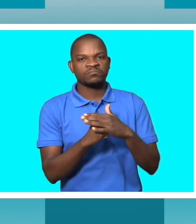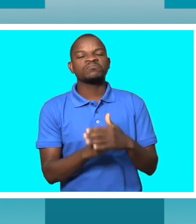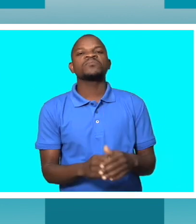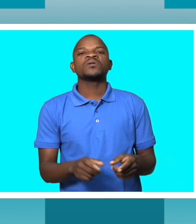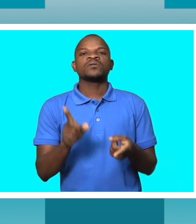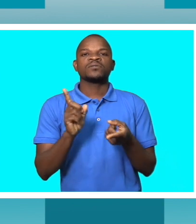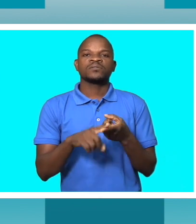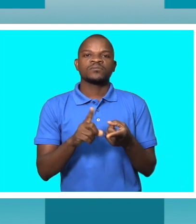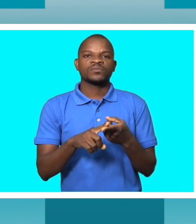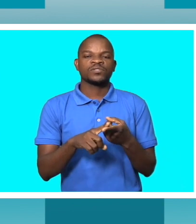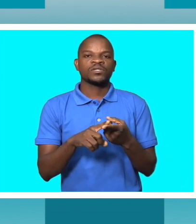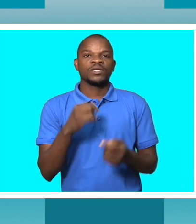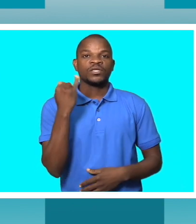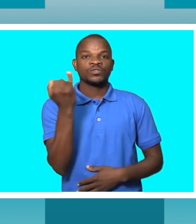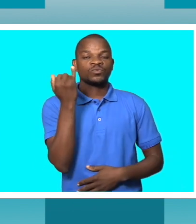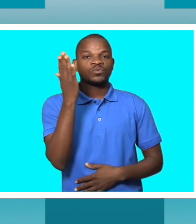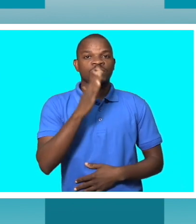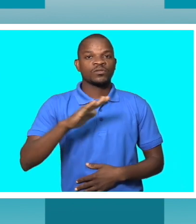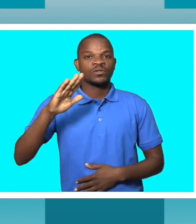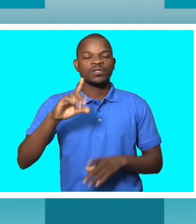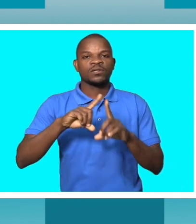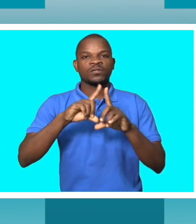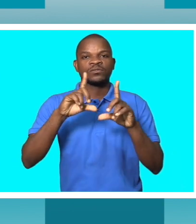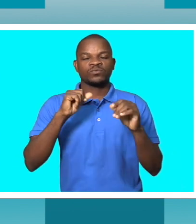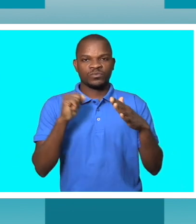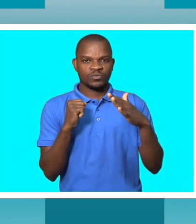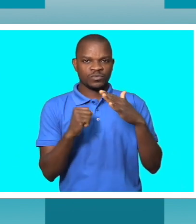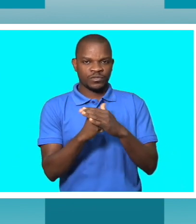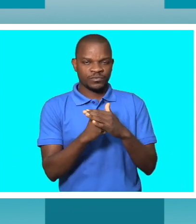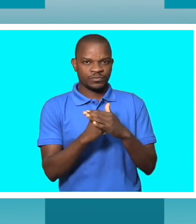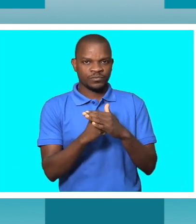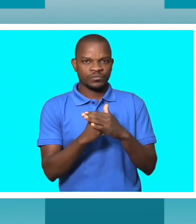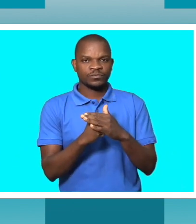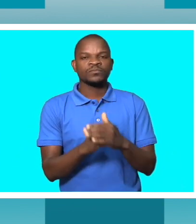saúde e ação social, assim como o Instituto Nacional de Ação Social.